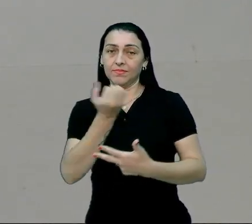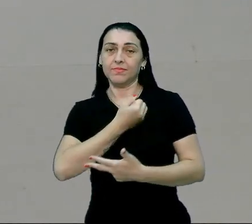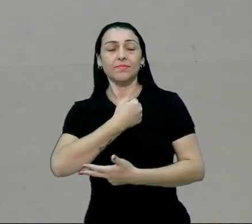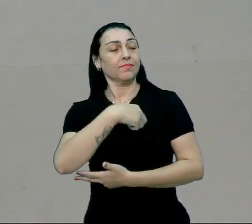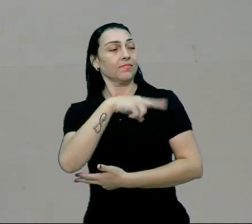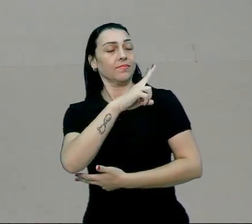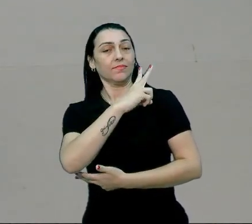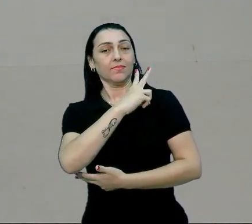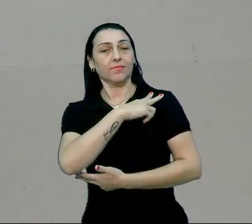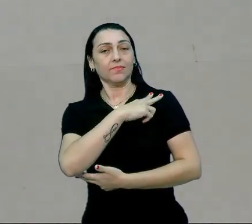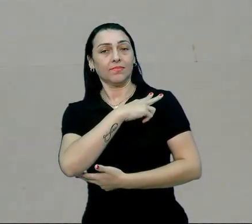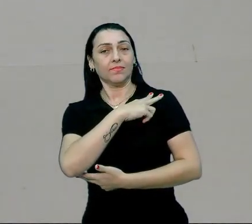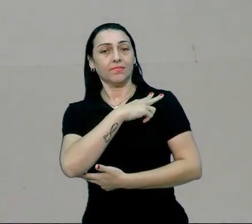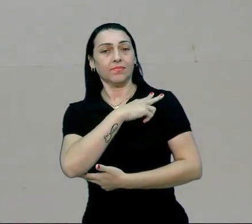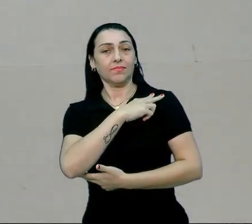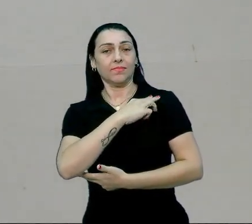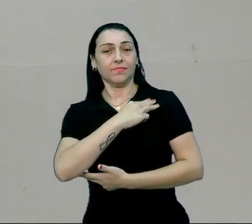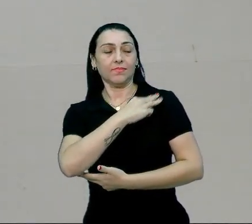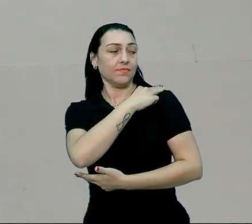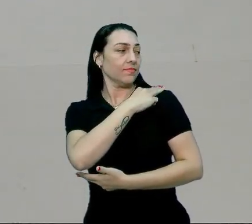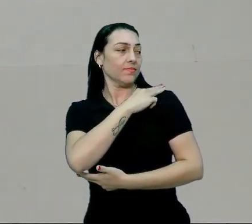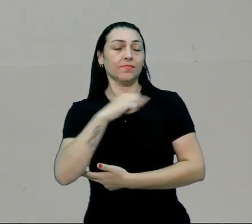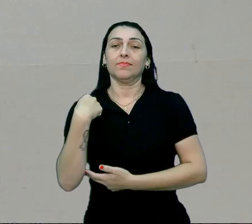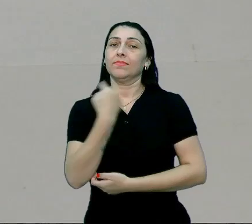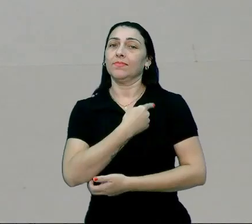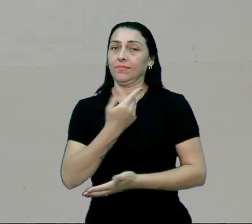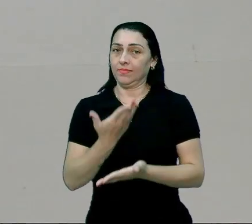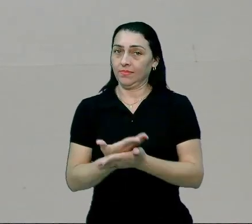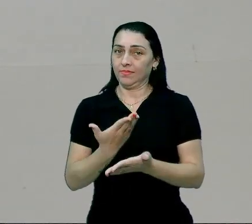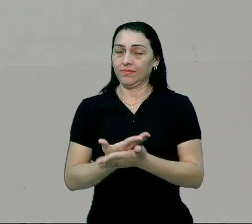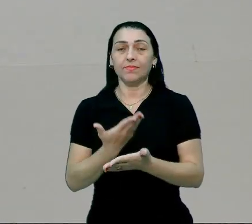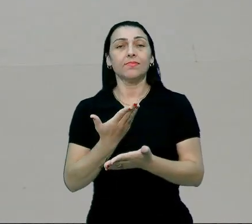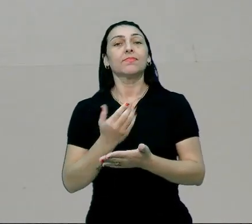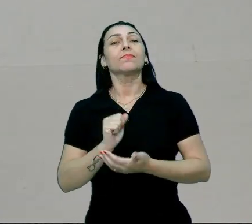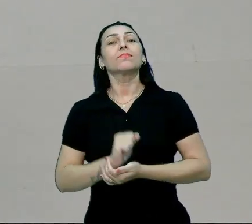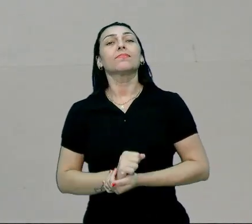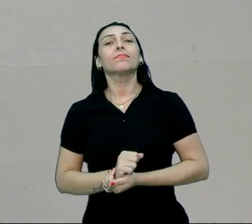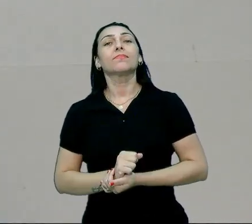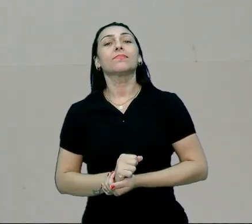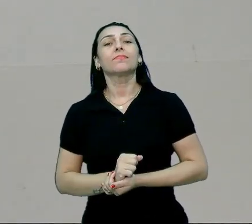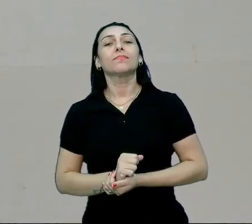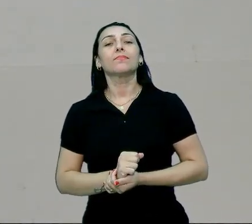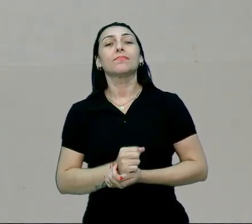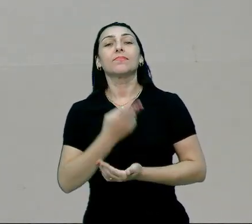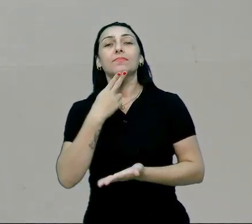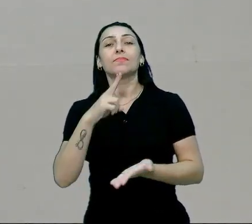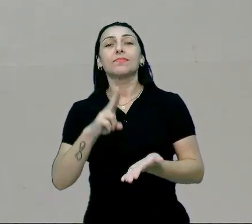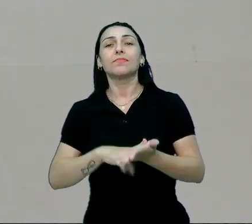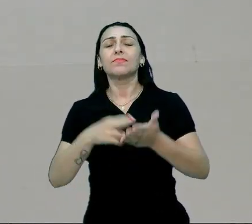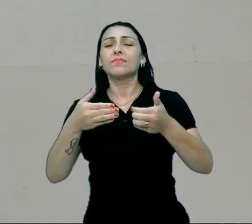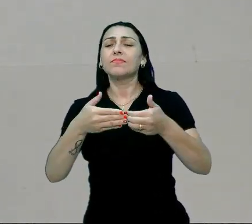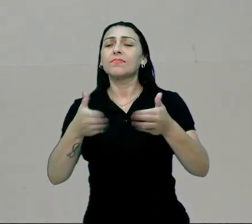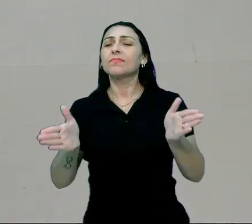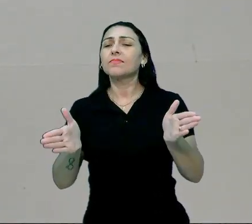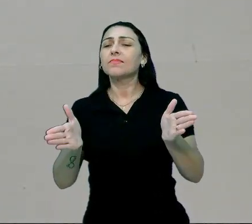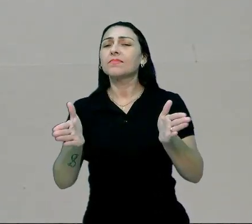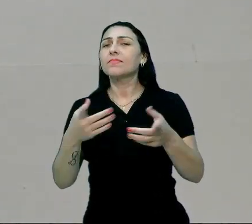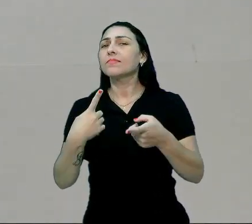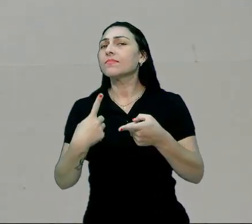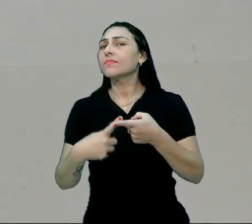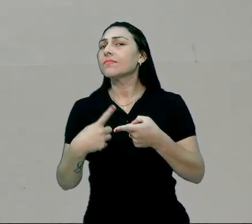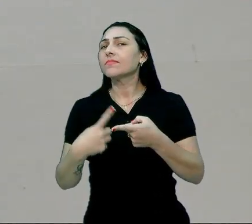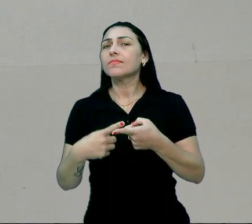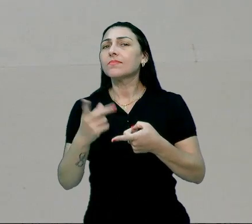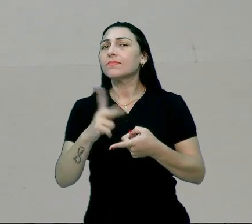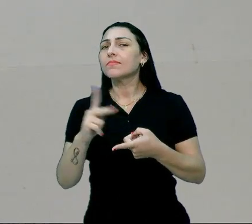número 2 e no decorrer da nossa aula nós iremos estudar uma carta aberta. Por que, professora,